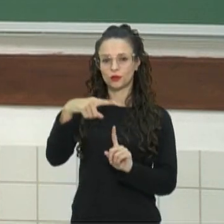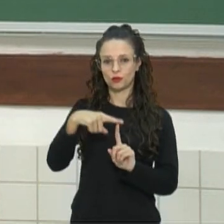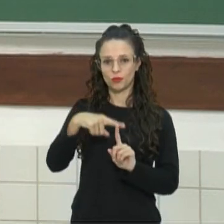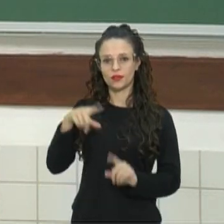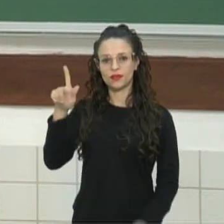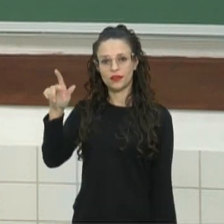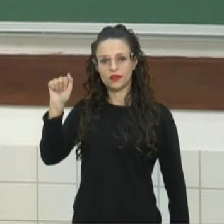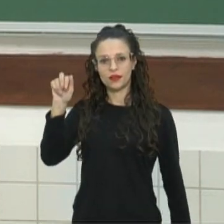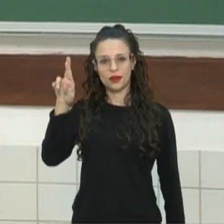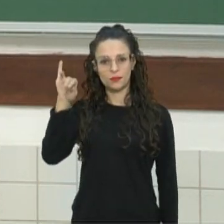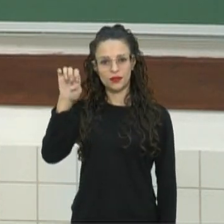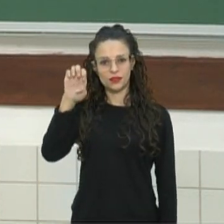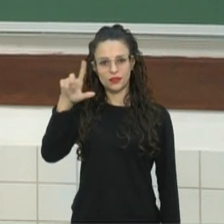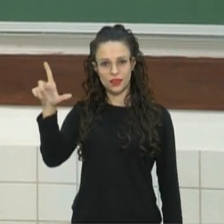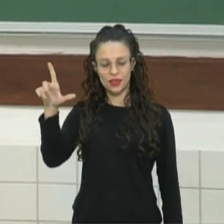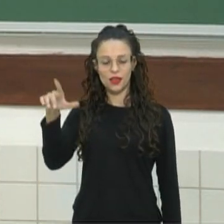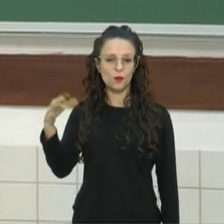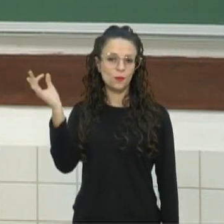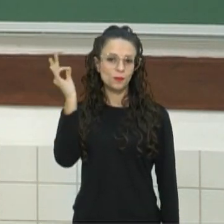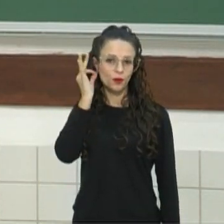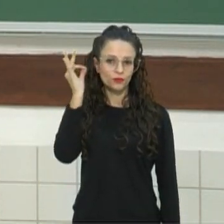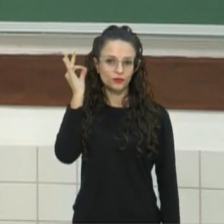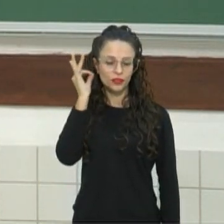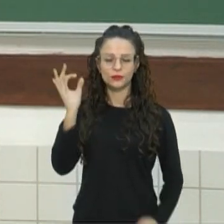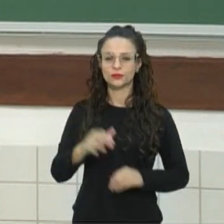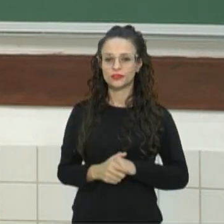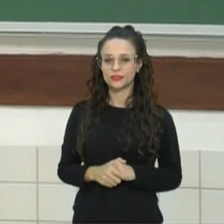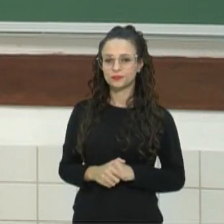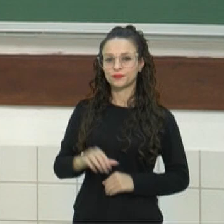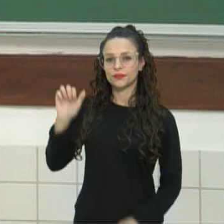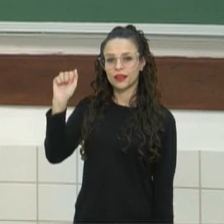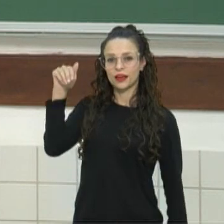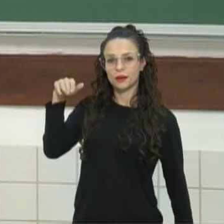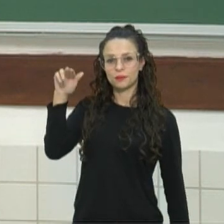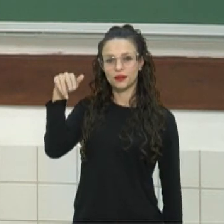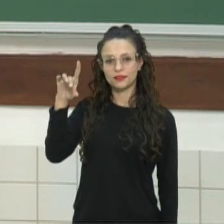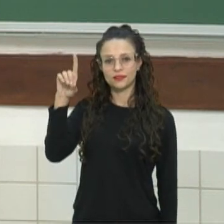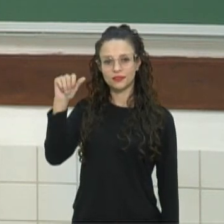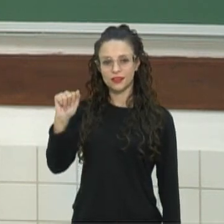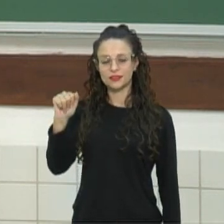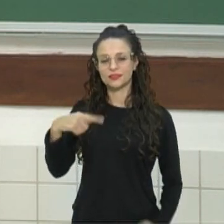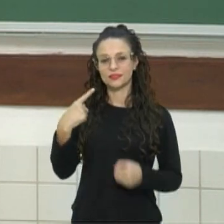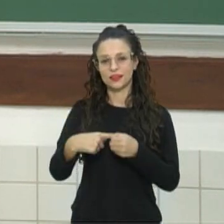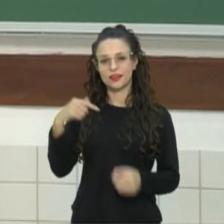Gabriel Lourenço, de Ponta Grossa. Amanda, de Apucarana.